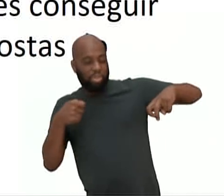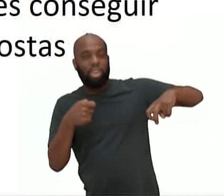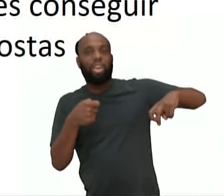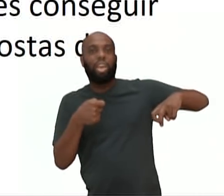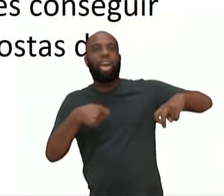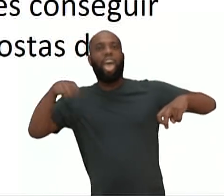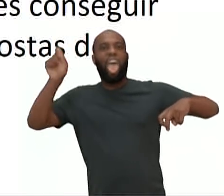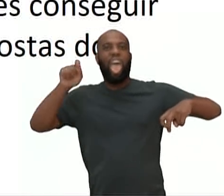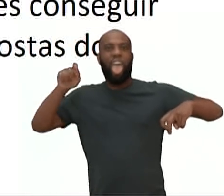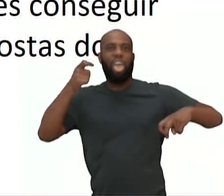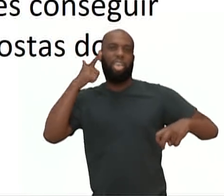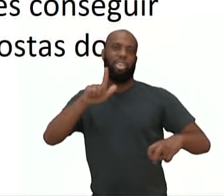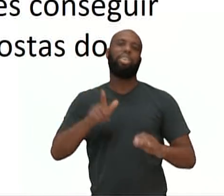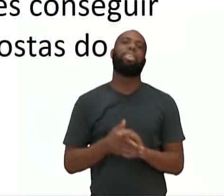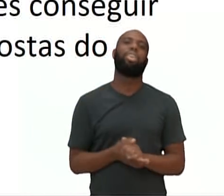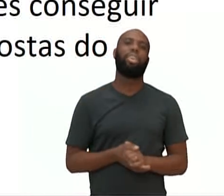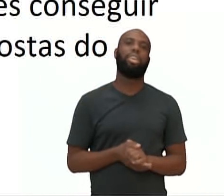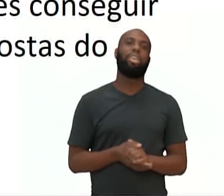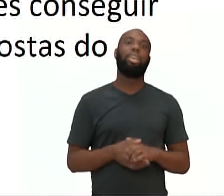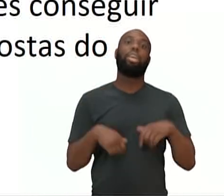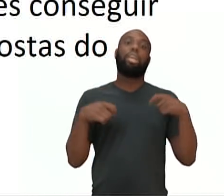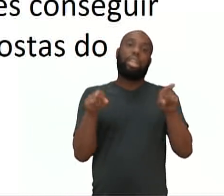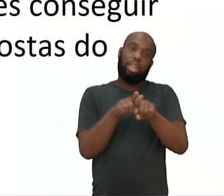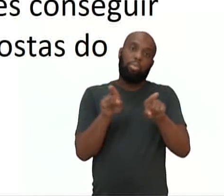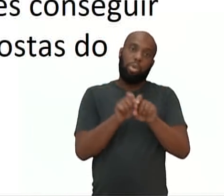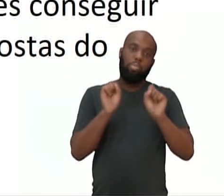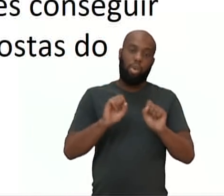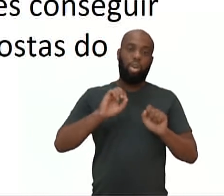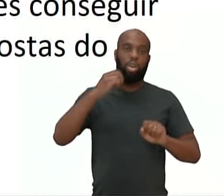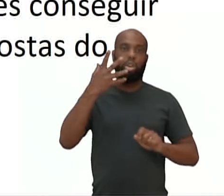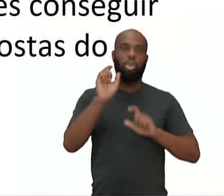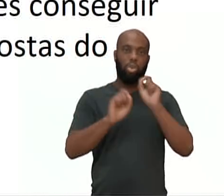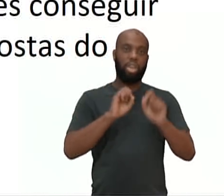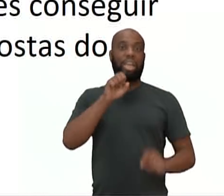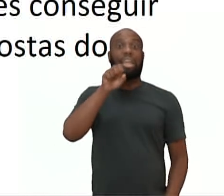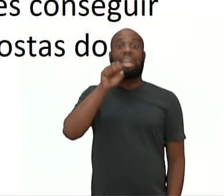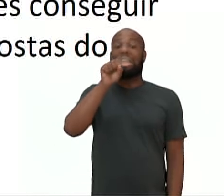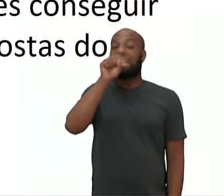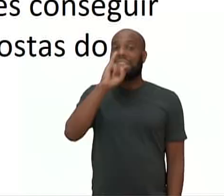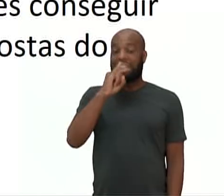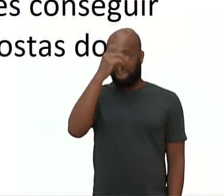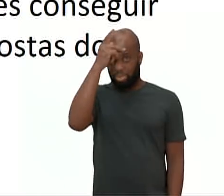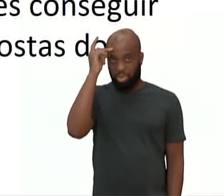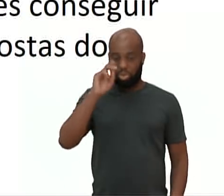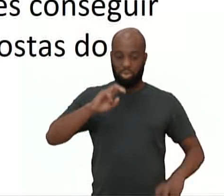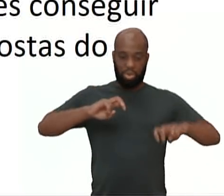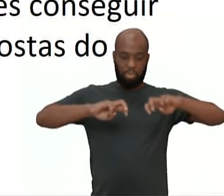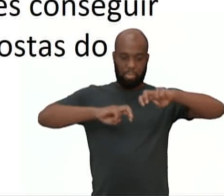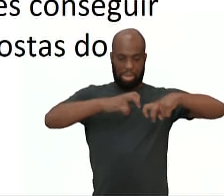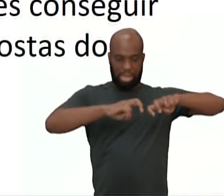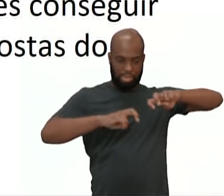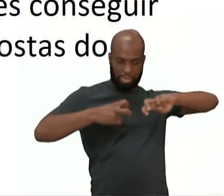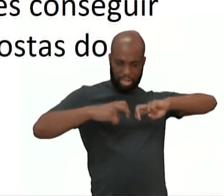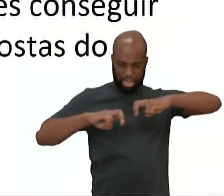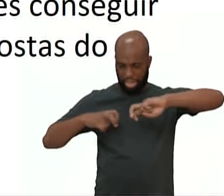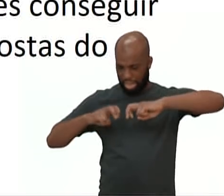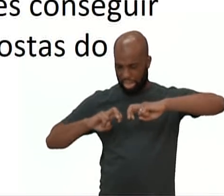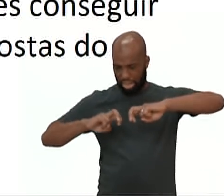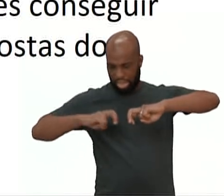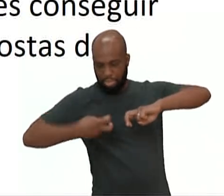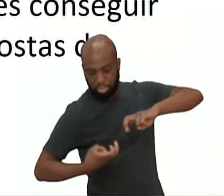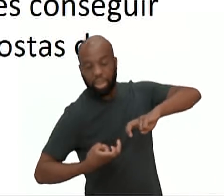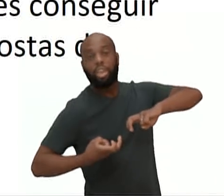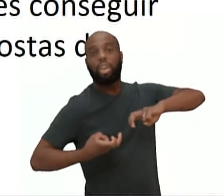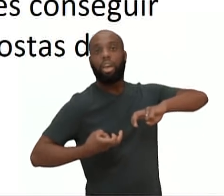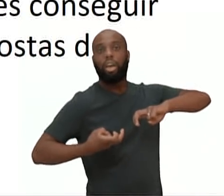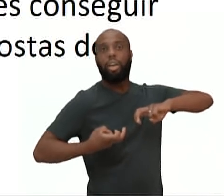desse confronto inclui a queda. Nesse caso, a luta também termina se um dos participantes conseguir derrubar o outro, de modo que as costas